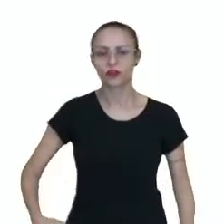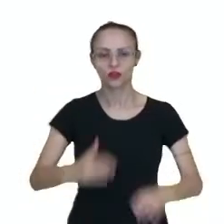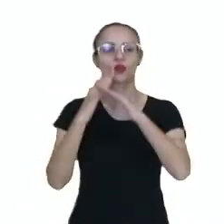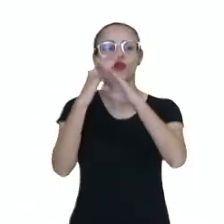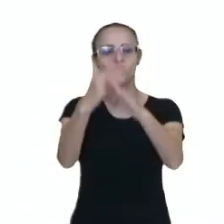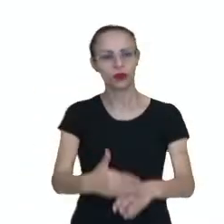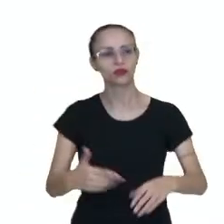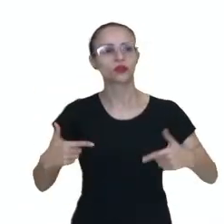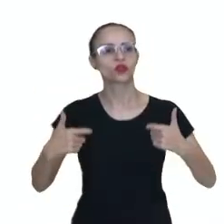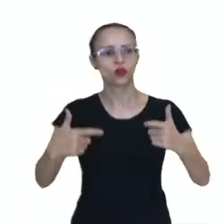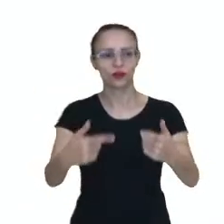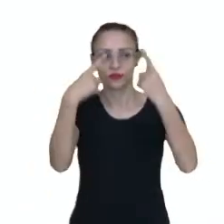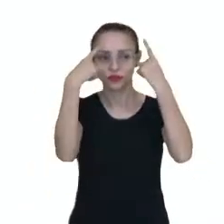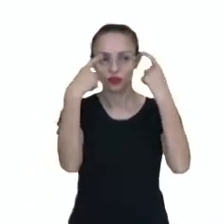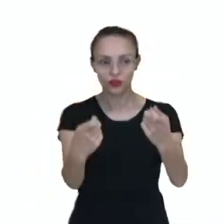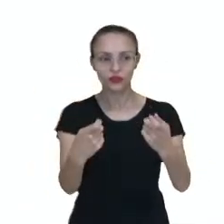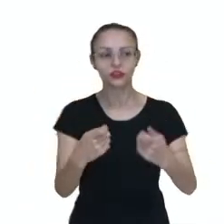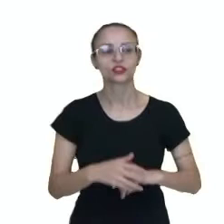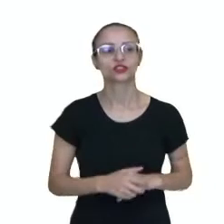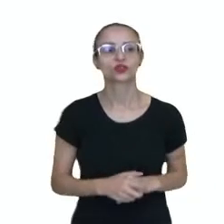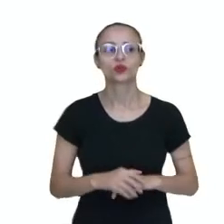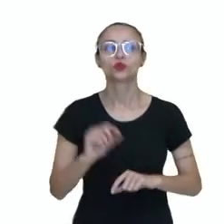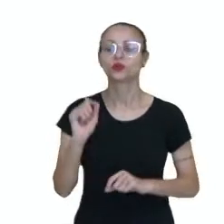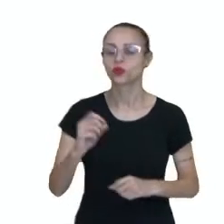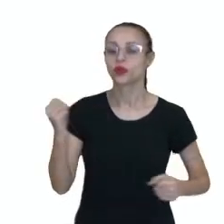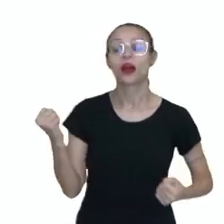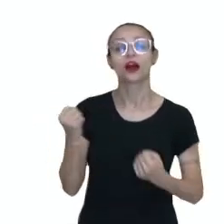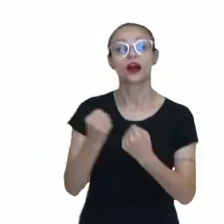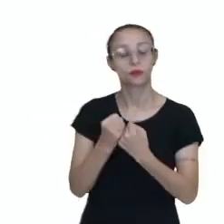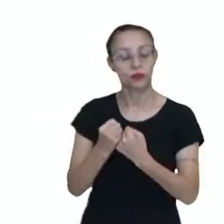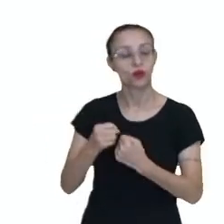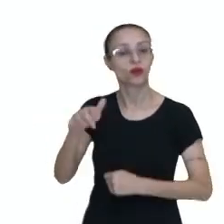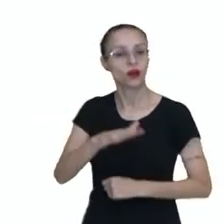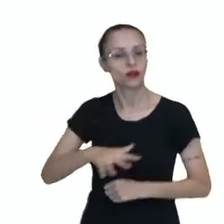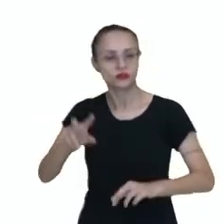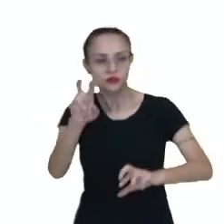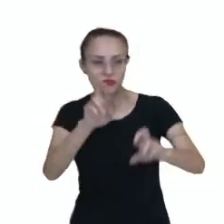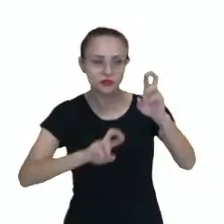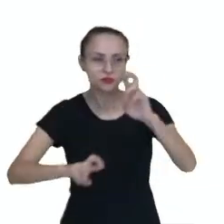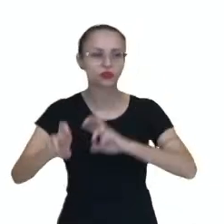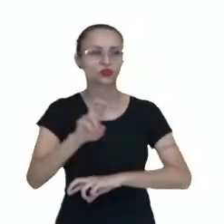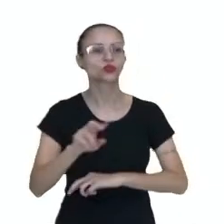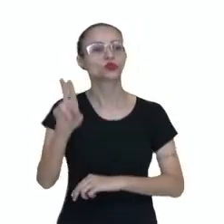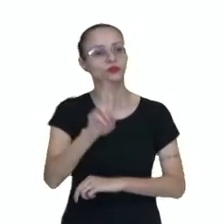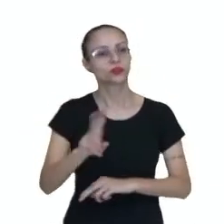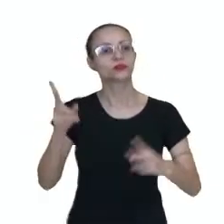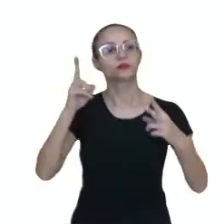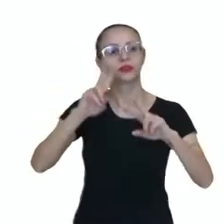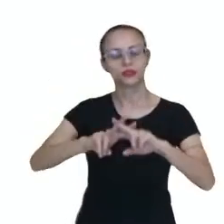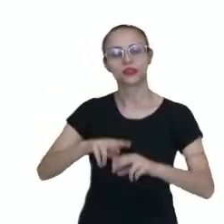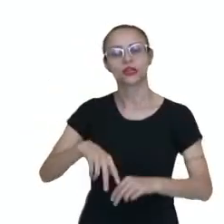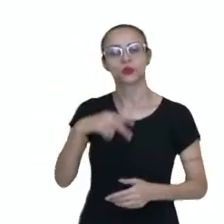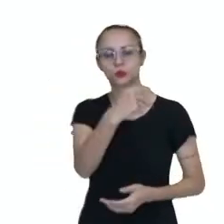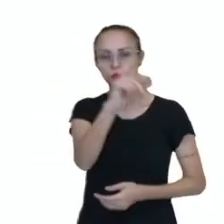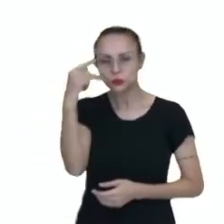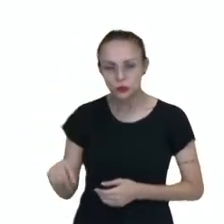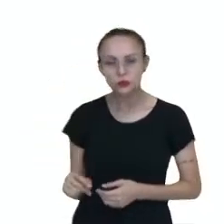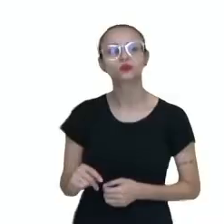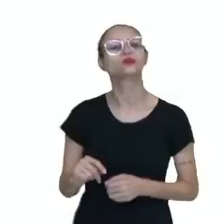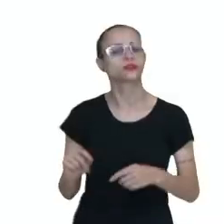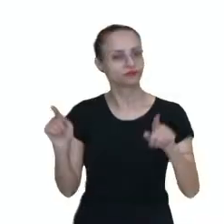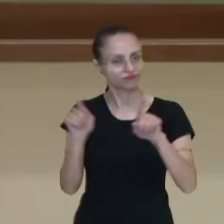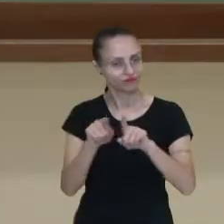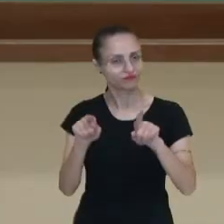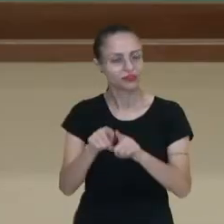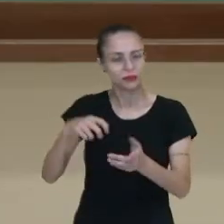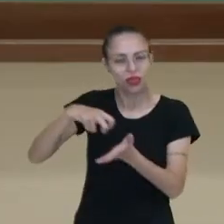essa guerrilha violentamente, com o apoio de órgãos de espionagem e usando prisões, torturas e assassinato. Então